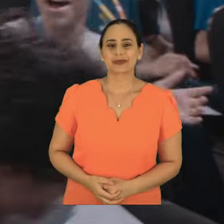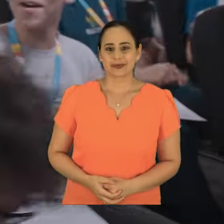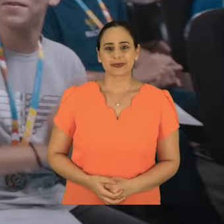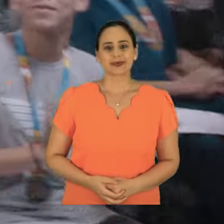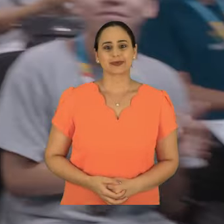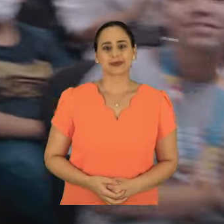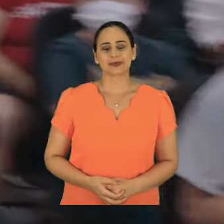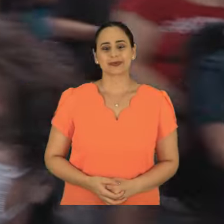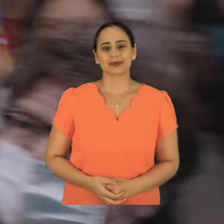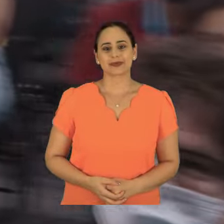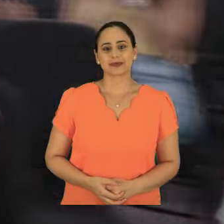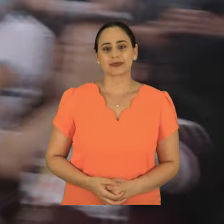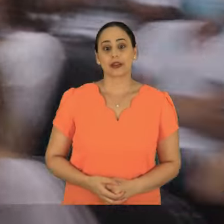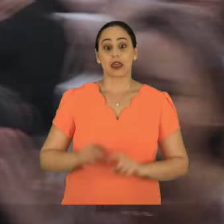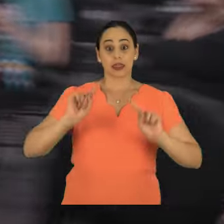César.